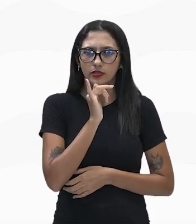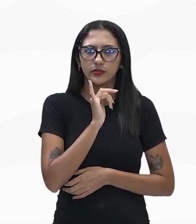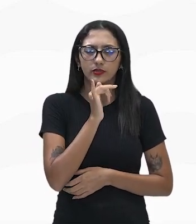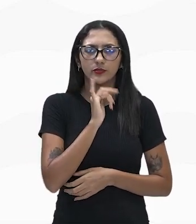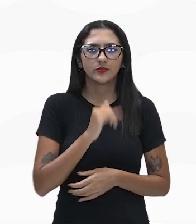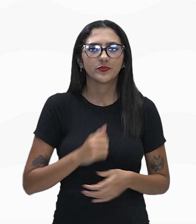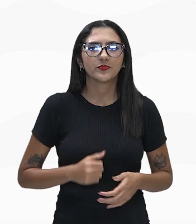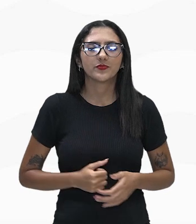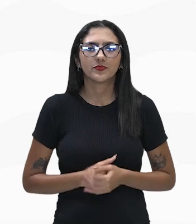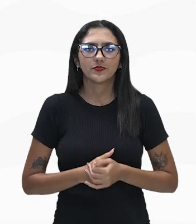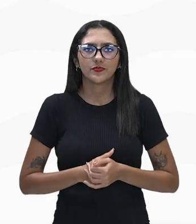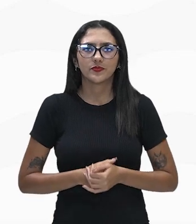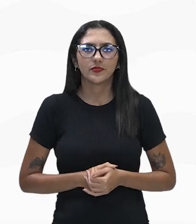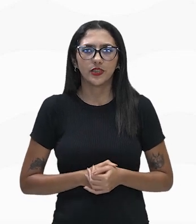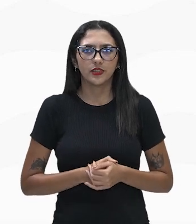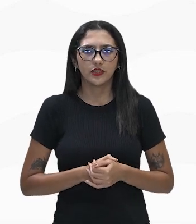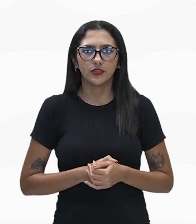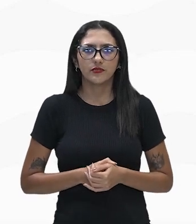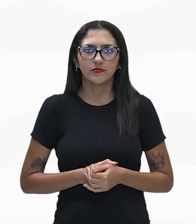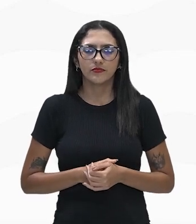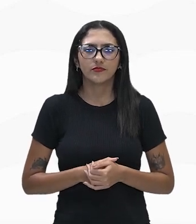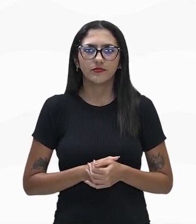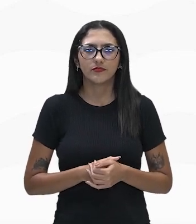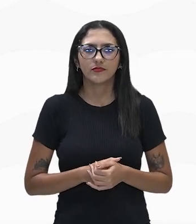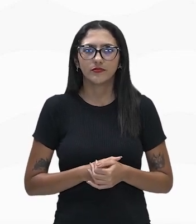financiamento, com o valor de veículo